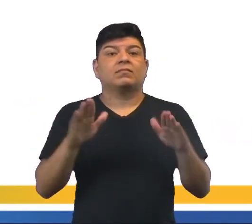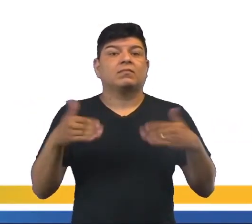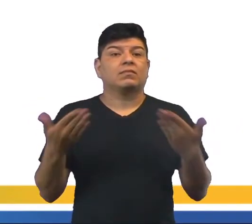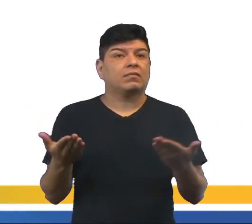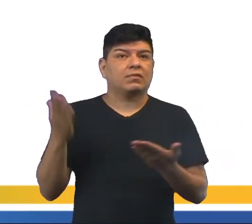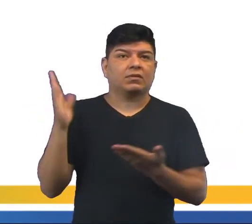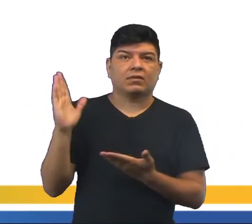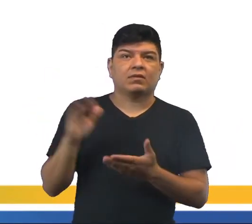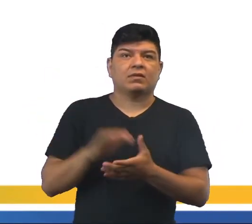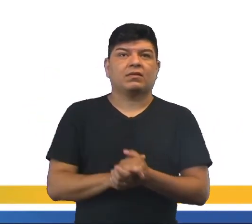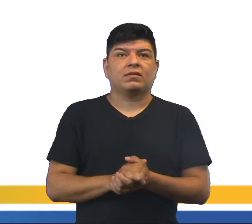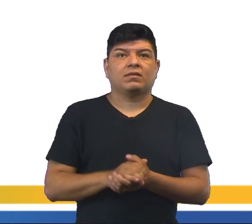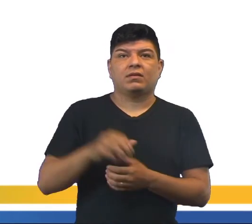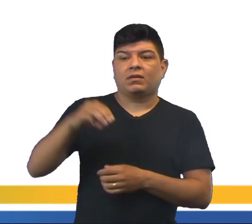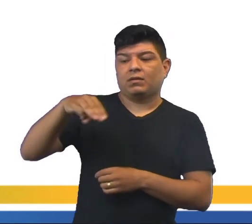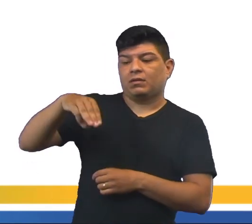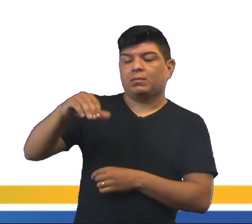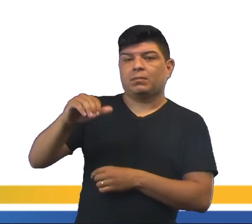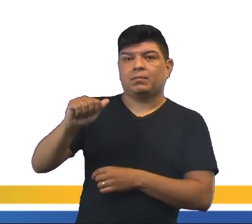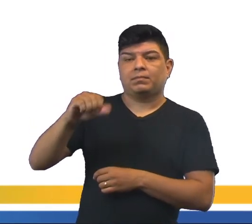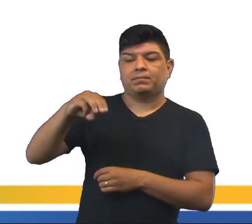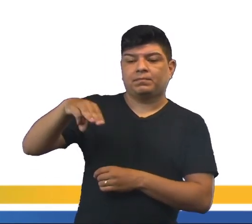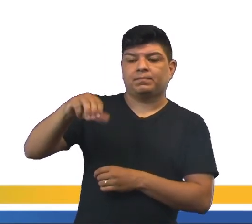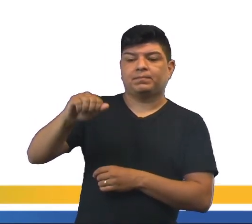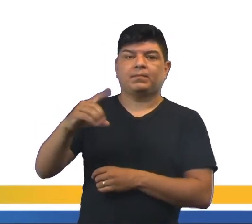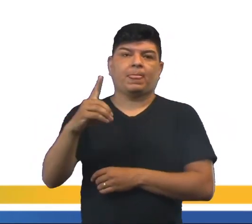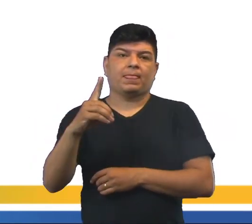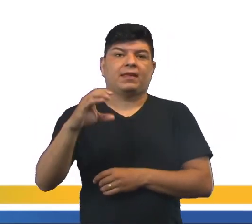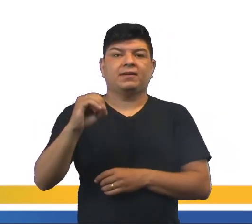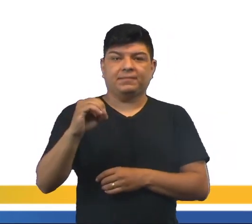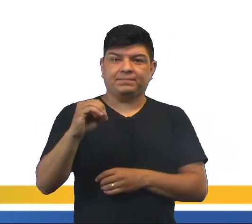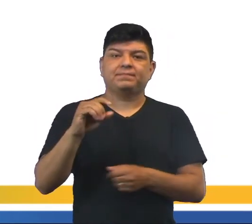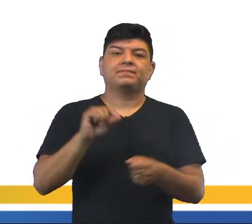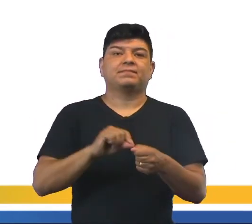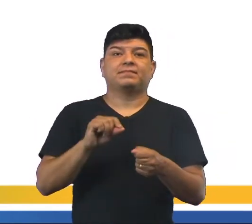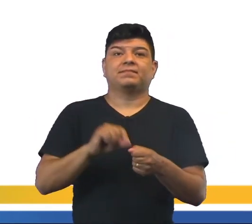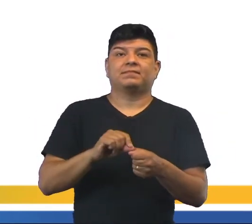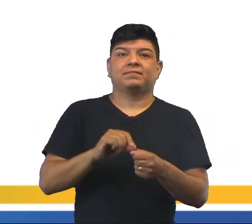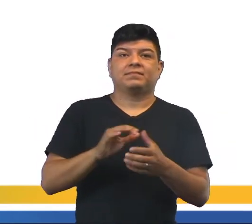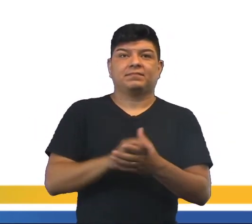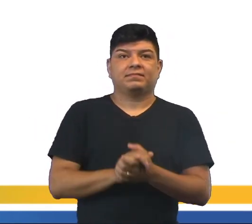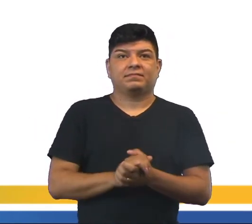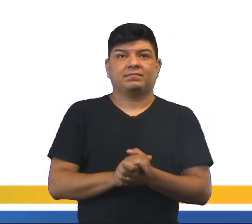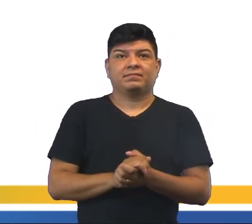ser. Nós temos o mamado, que é uma dança realizada pelos